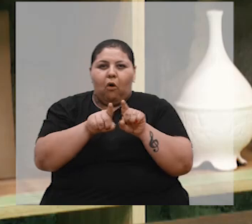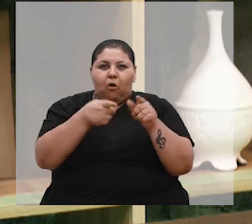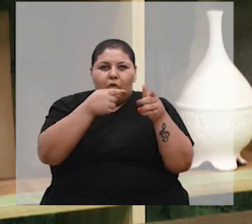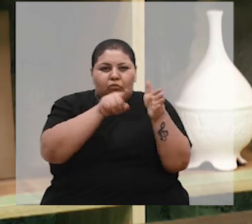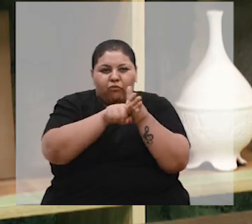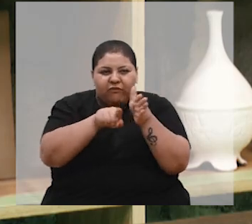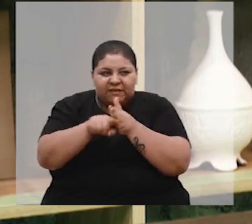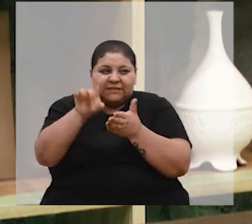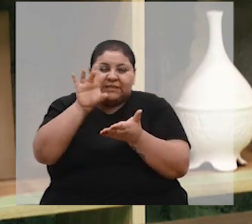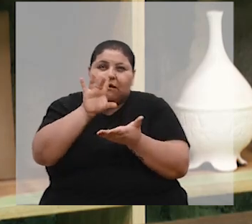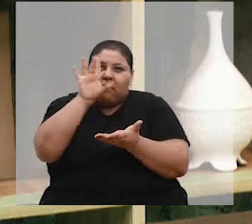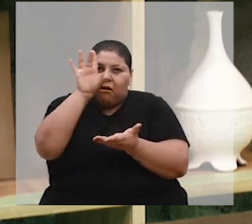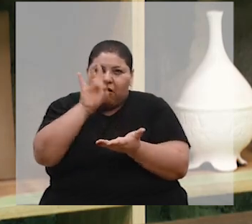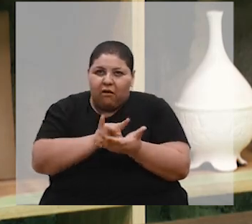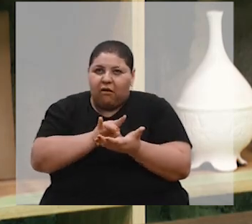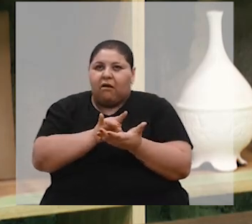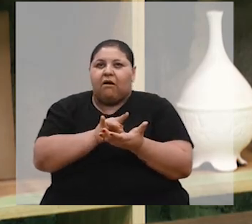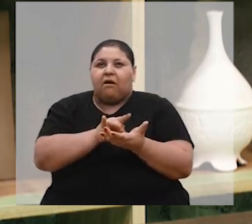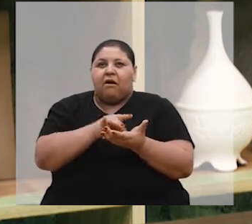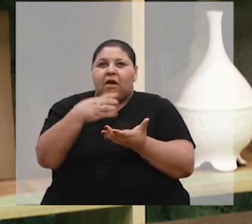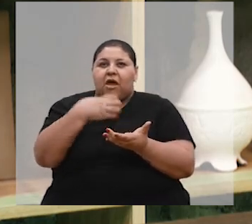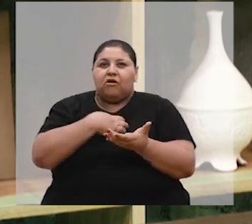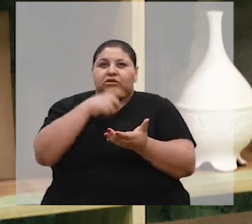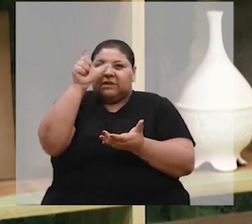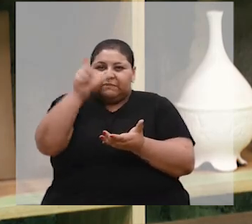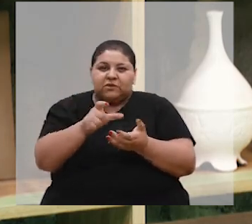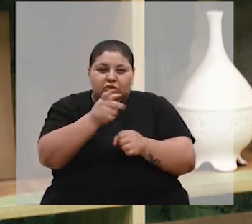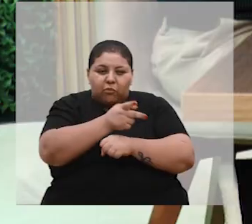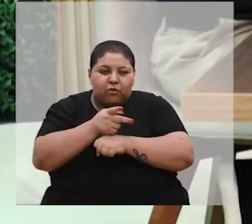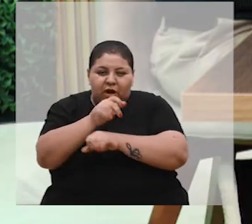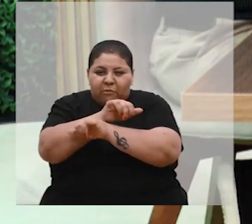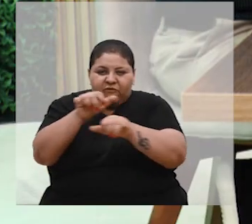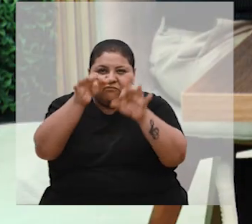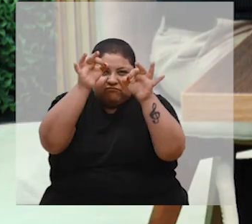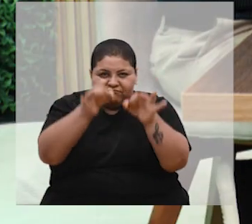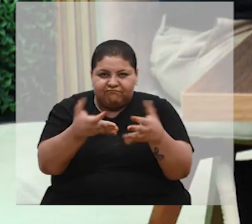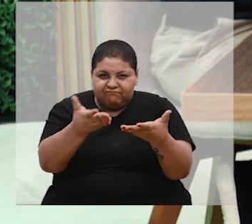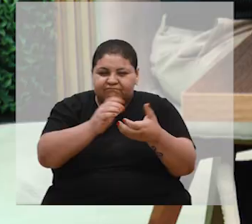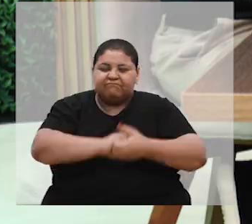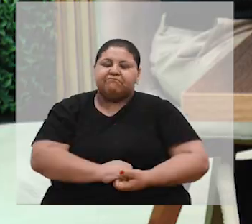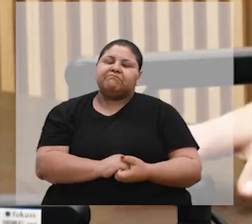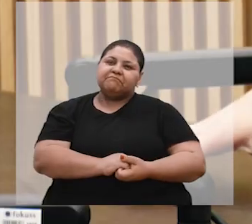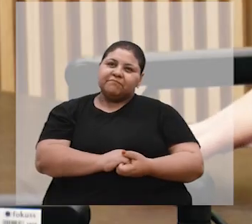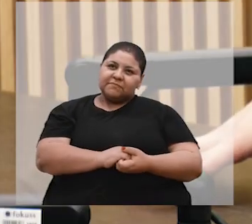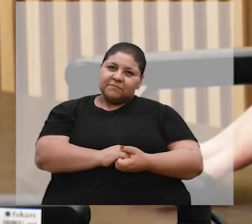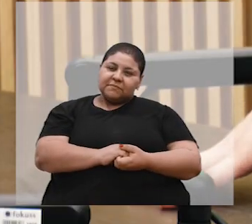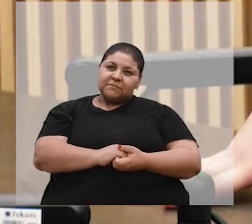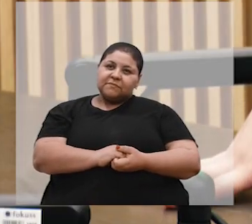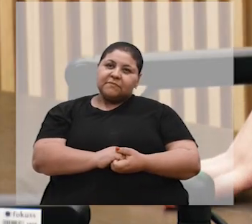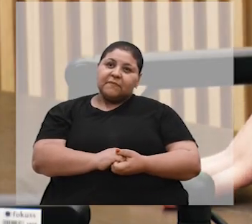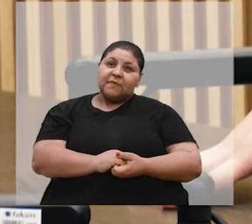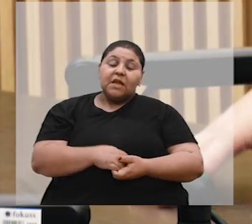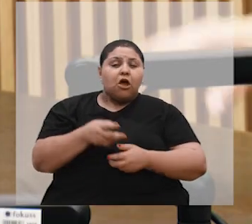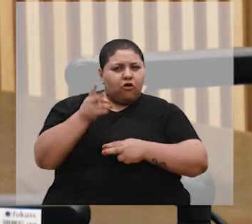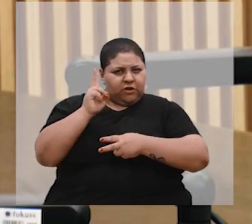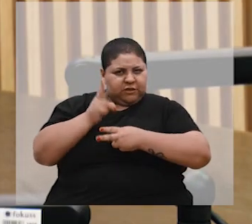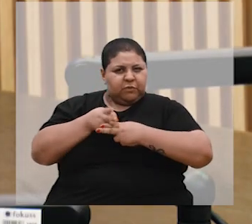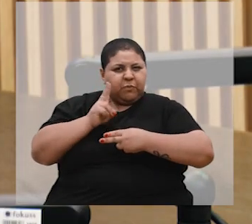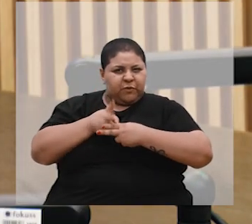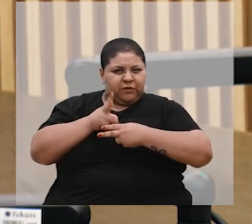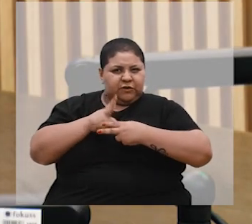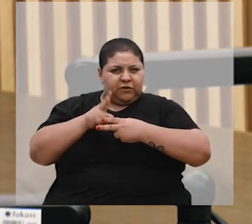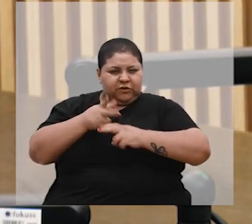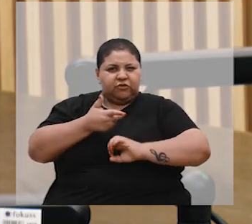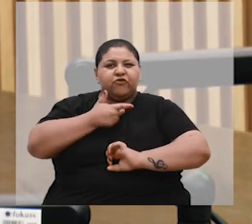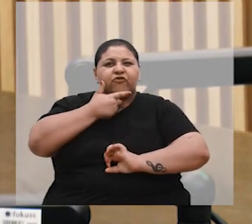uma forma de o leitor buscar uma informação correta e mais precisa também, né? É sensacional. E foi nos episódios desse mesmo programa que vocês citaram um